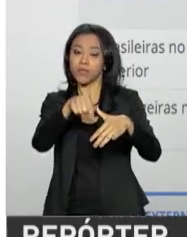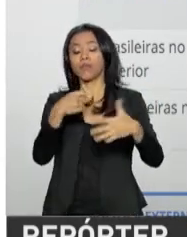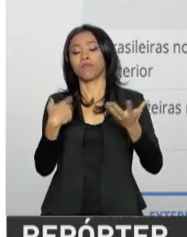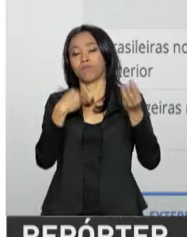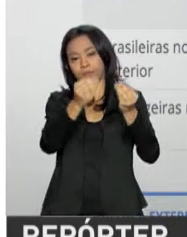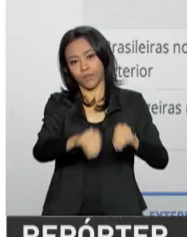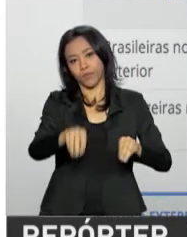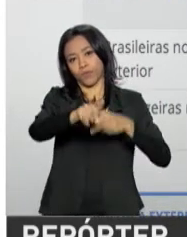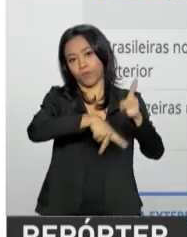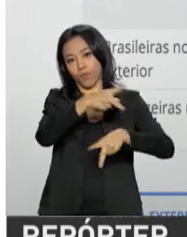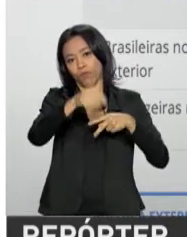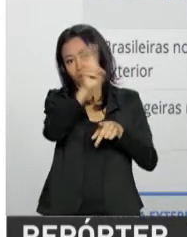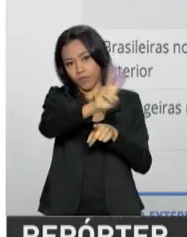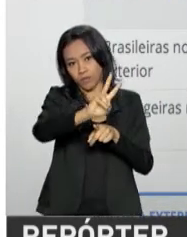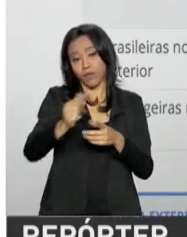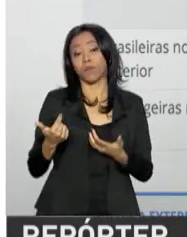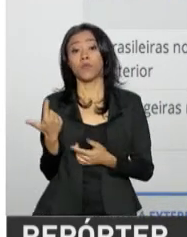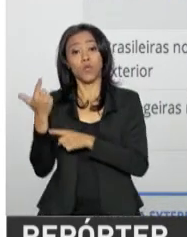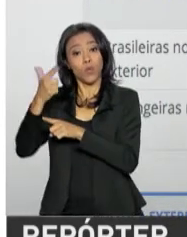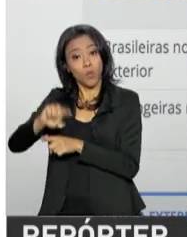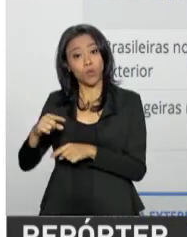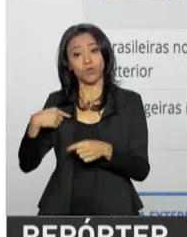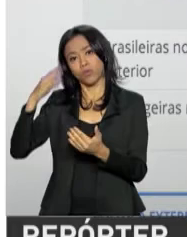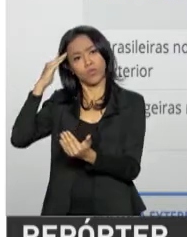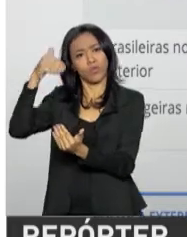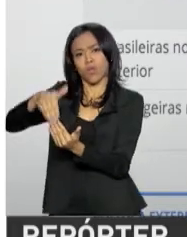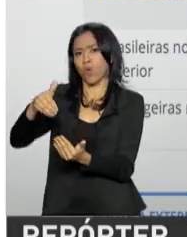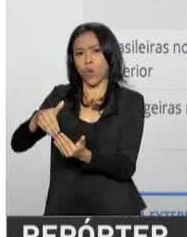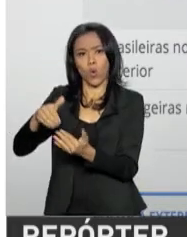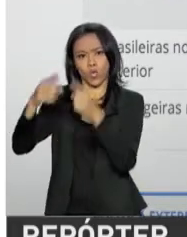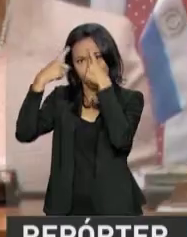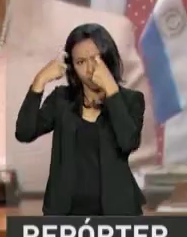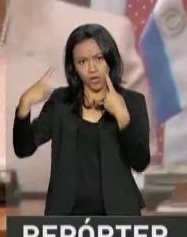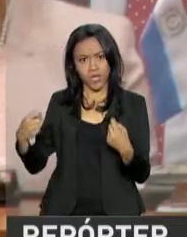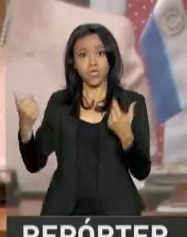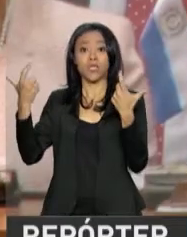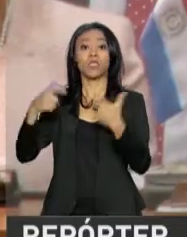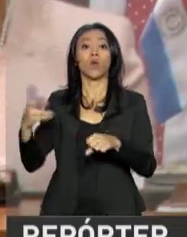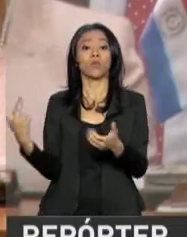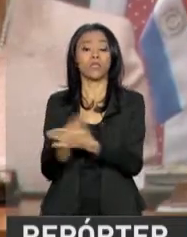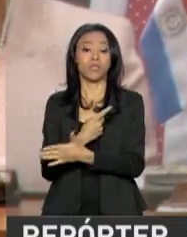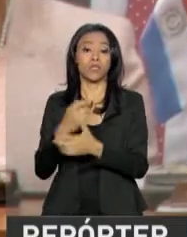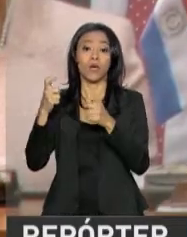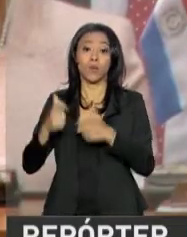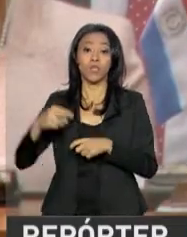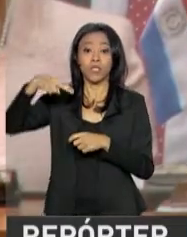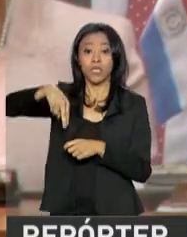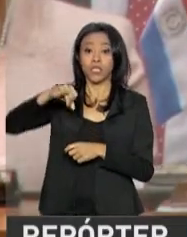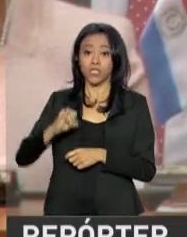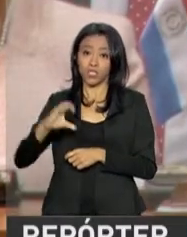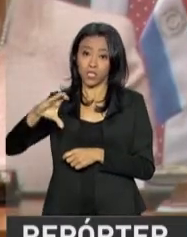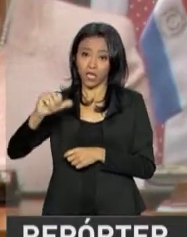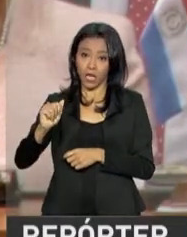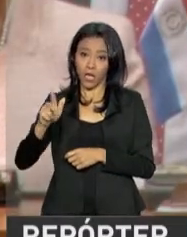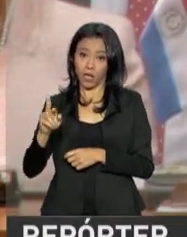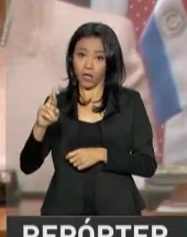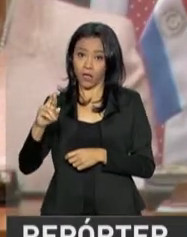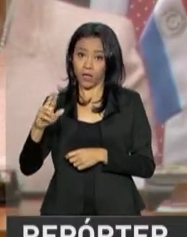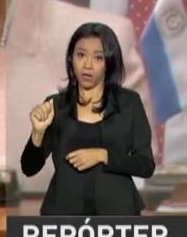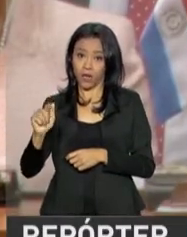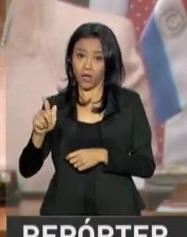e outro condenando o uso de violência e conflitos na nicarágua ao final da cúpula o paraguai passou a presidência